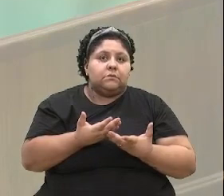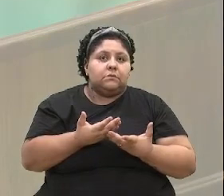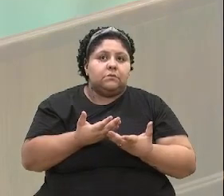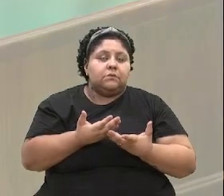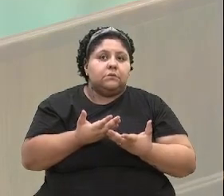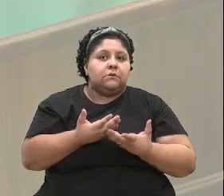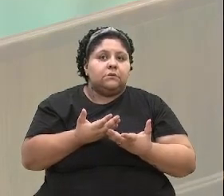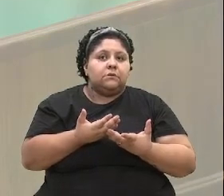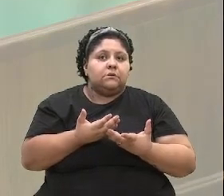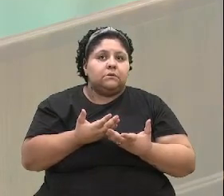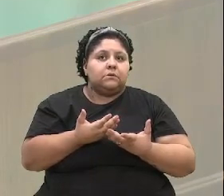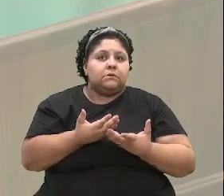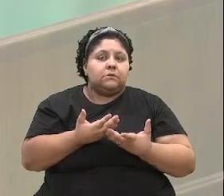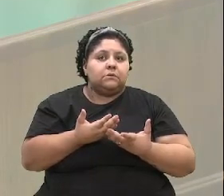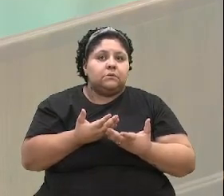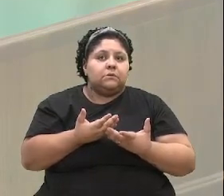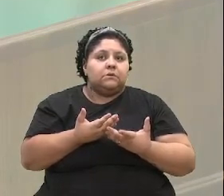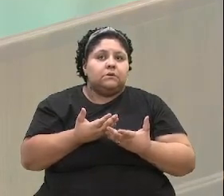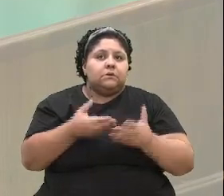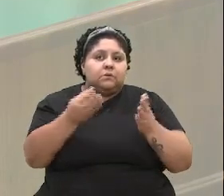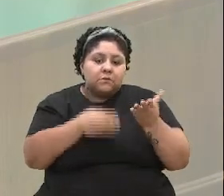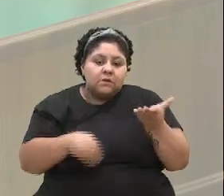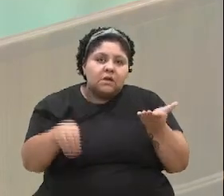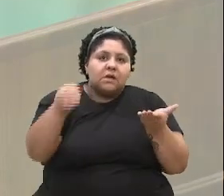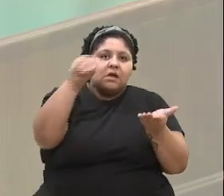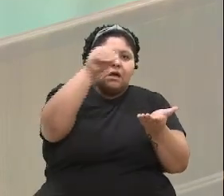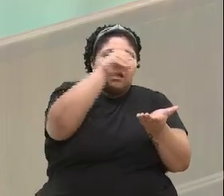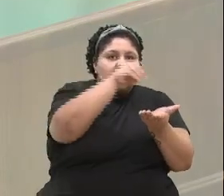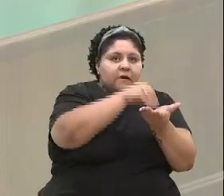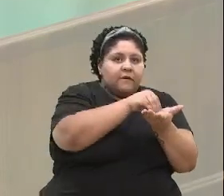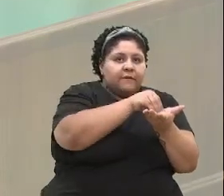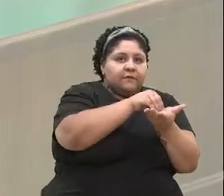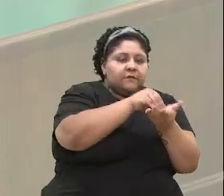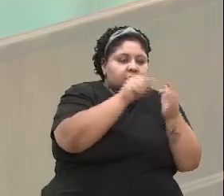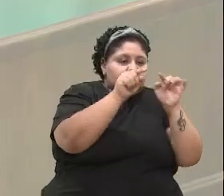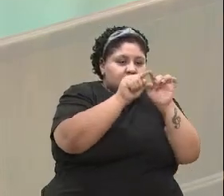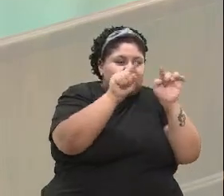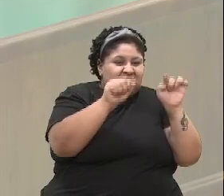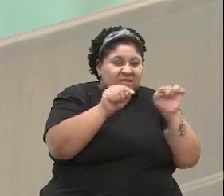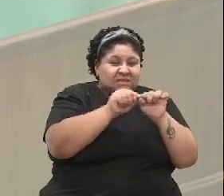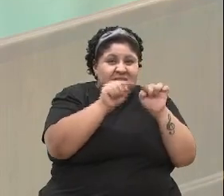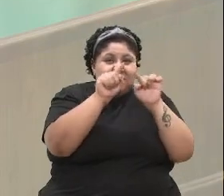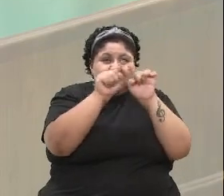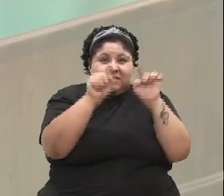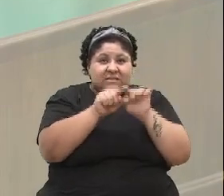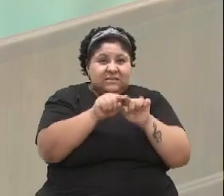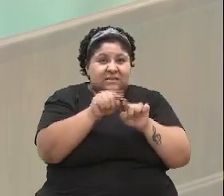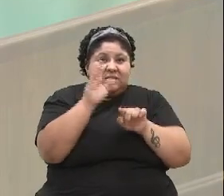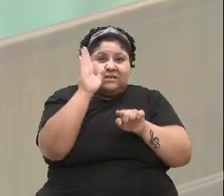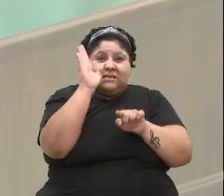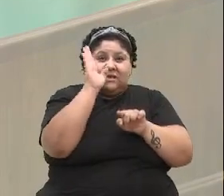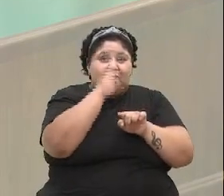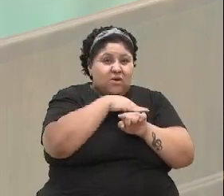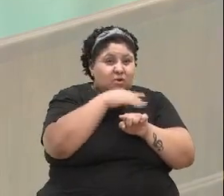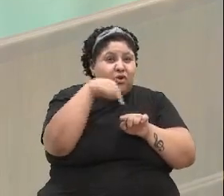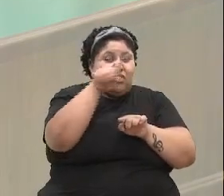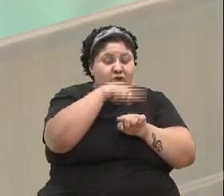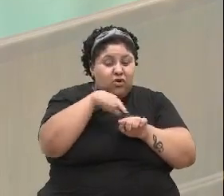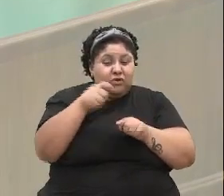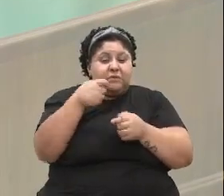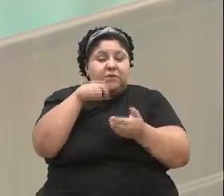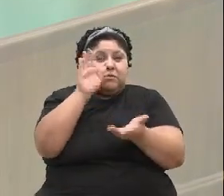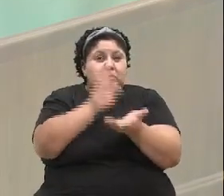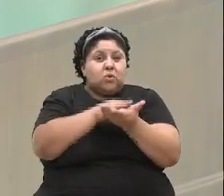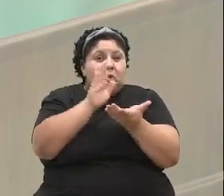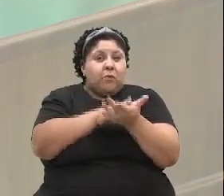a recolocação de parle pípedo está muito mal feito e nós precisamos cobrar do Samai vou